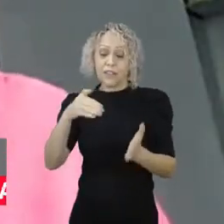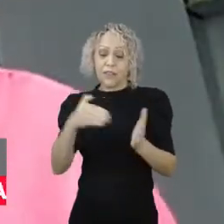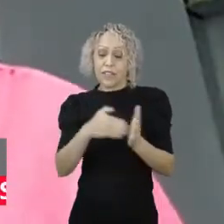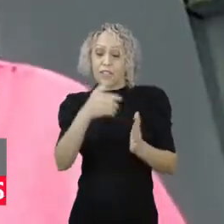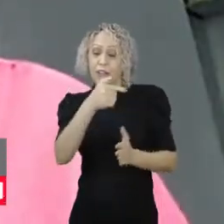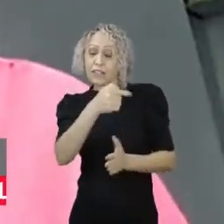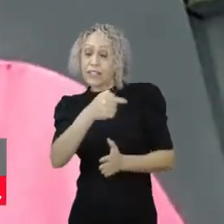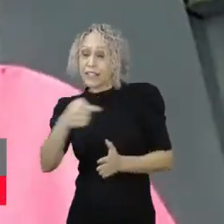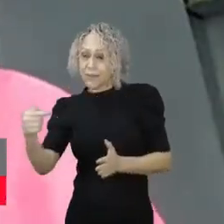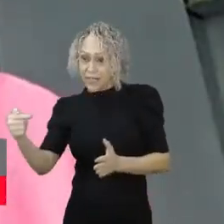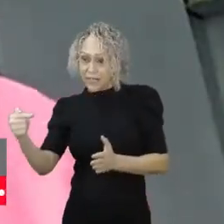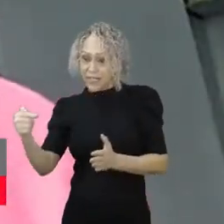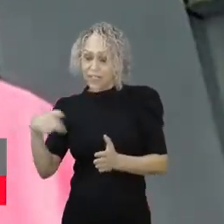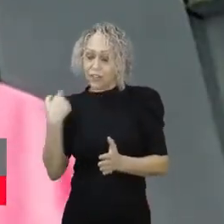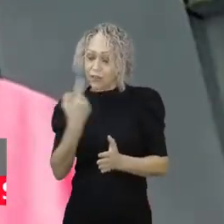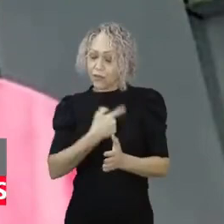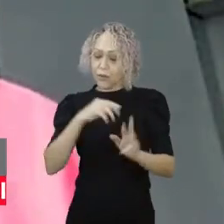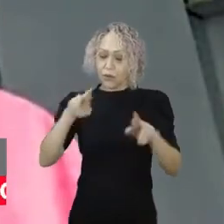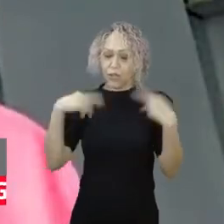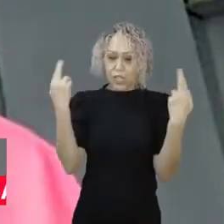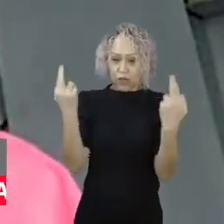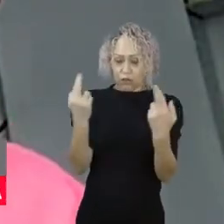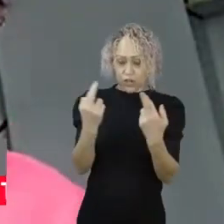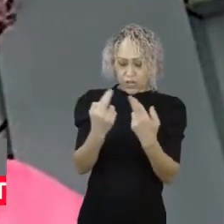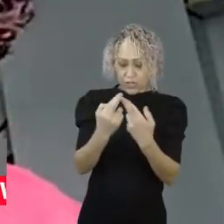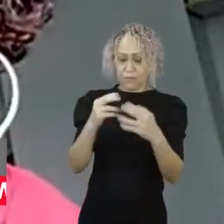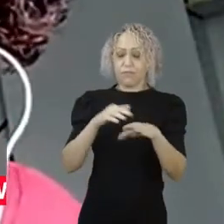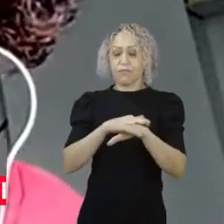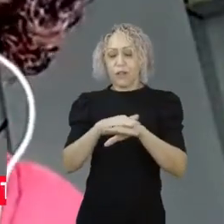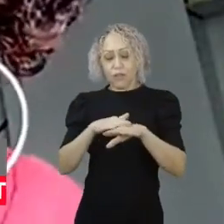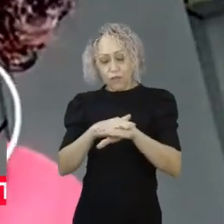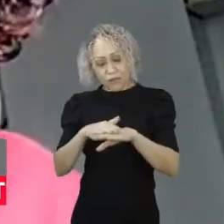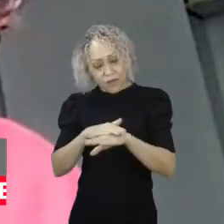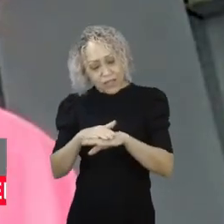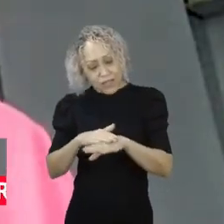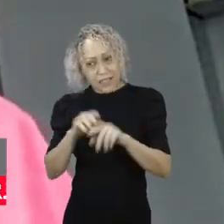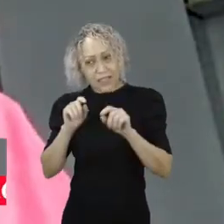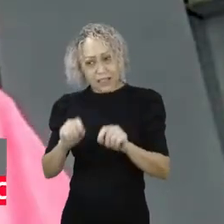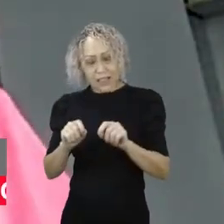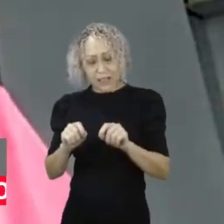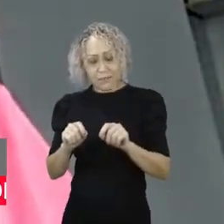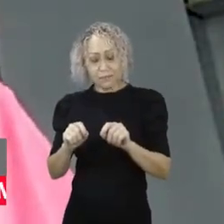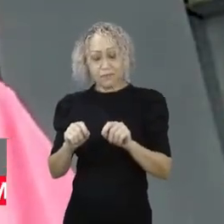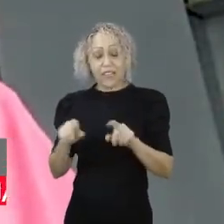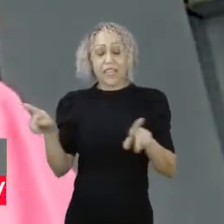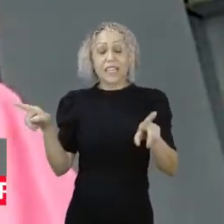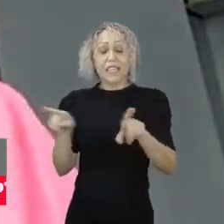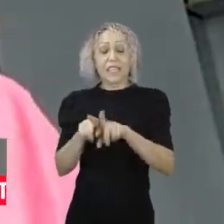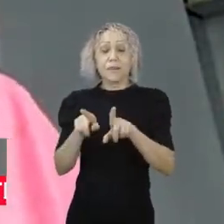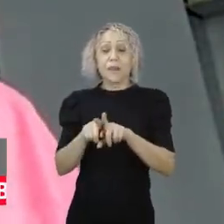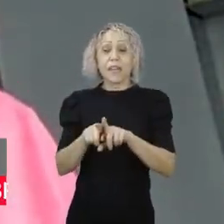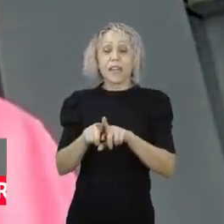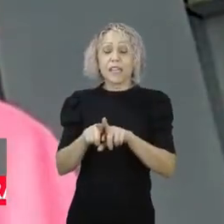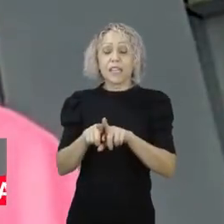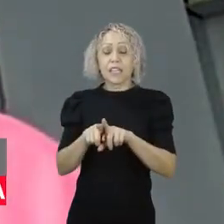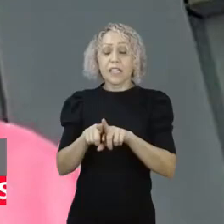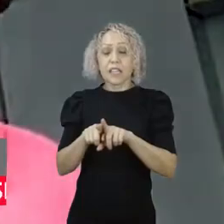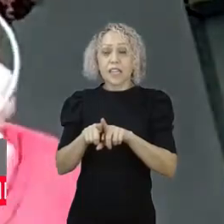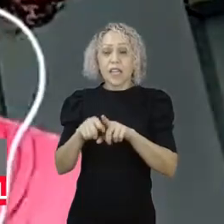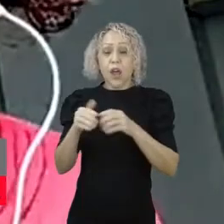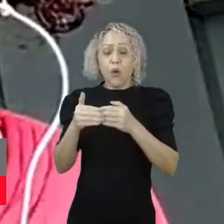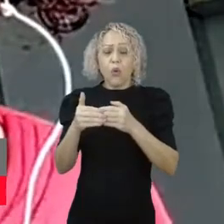o último final de semana de março, onde a gente faz essa mobilização, né?